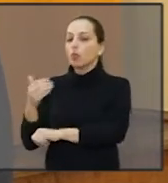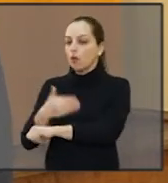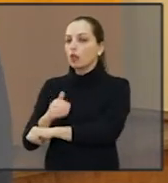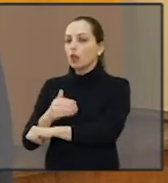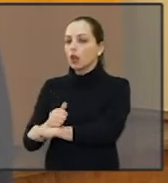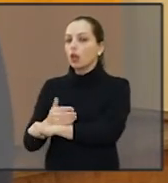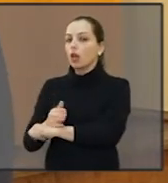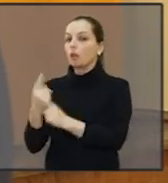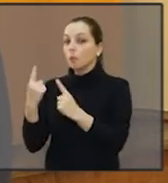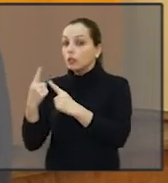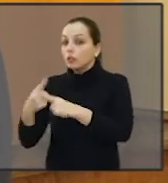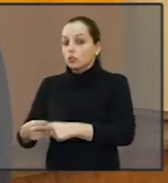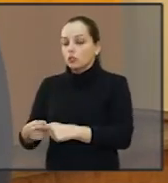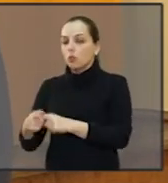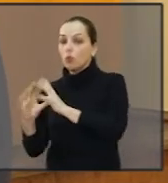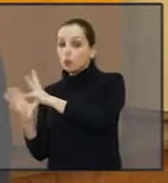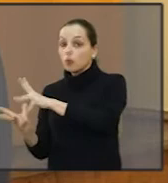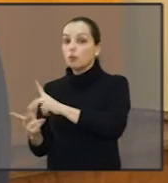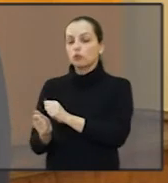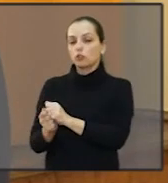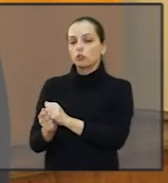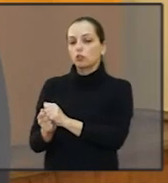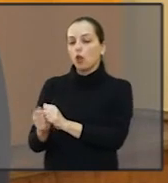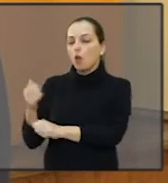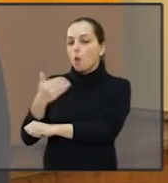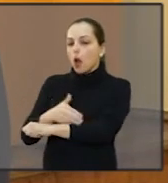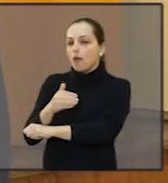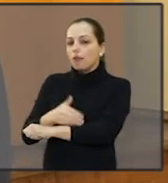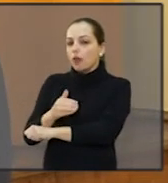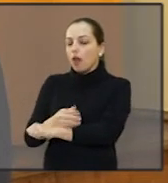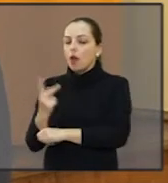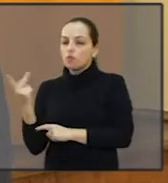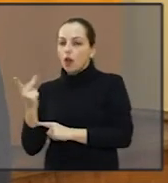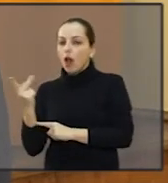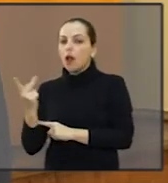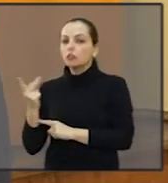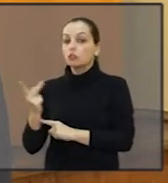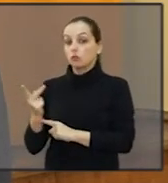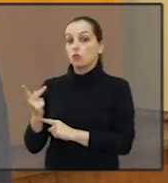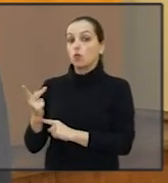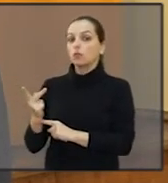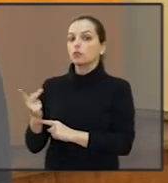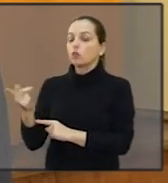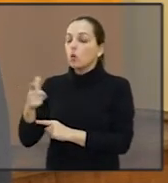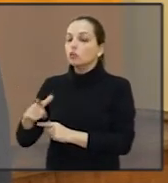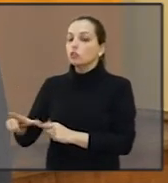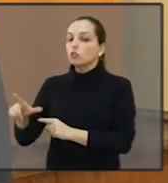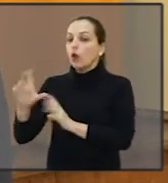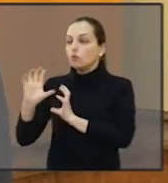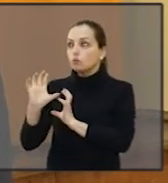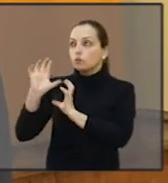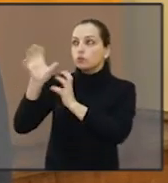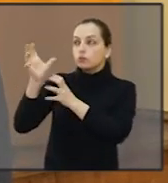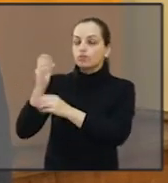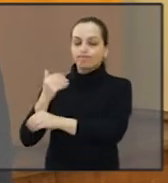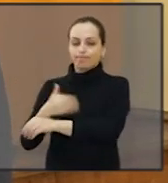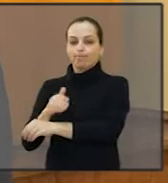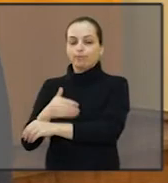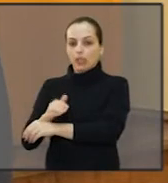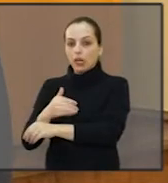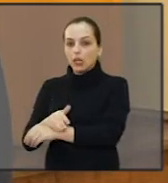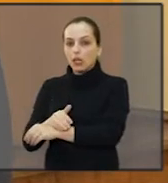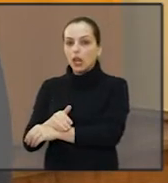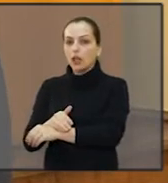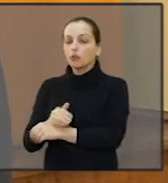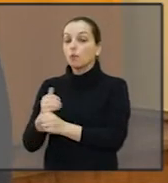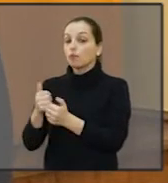para o Mundial, a gente treinava em São Roque e a Hortência e a Paula acabava o treino, elas ficavam para arremessar,